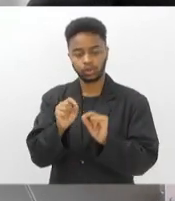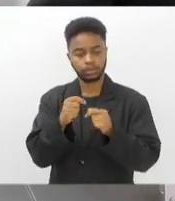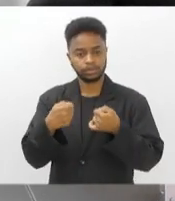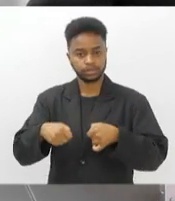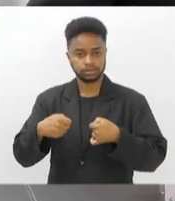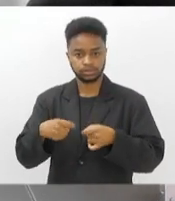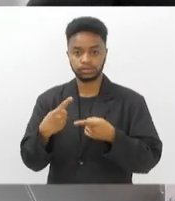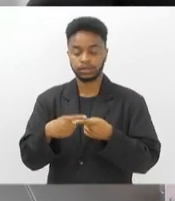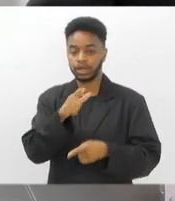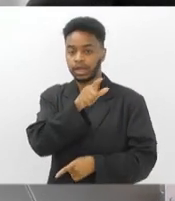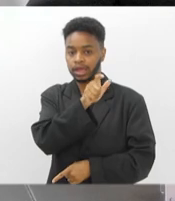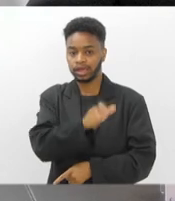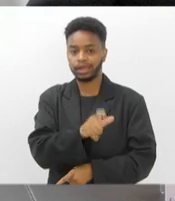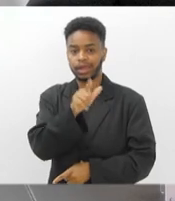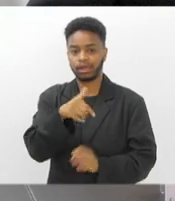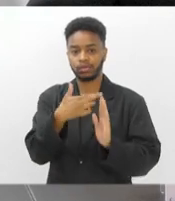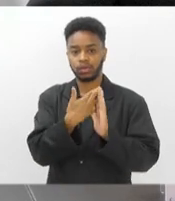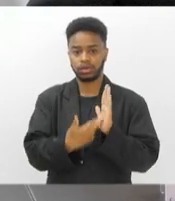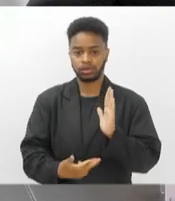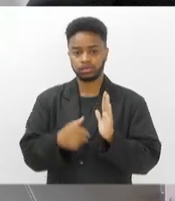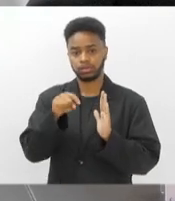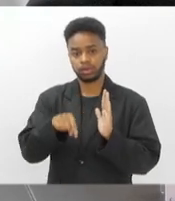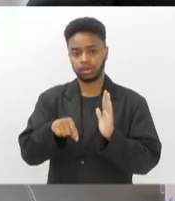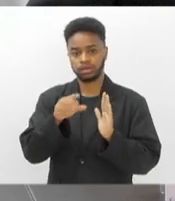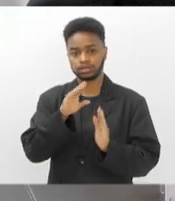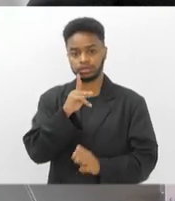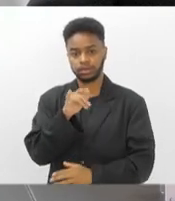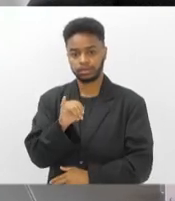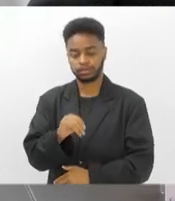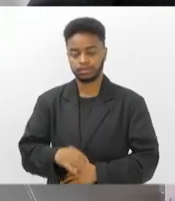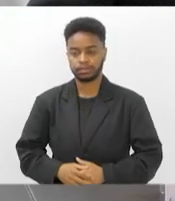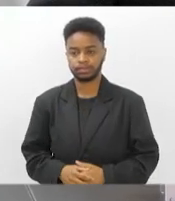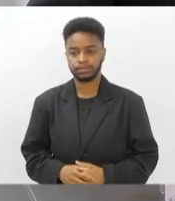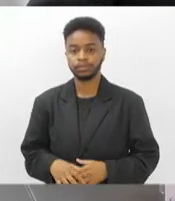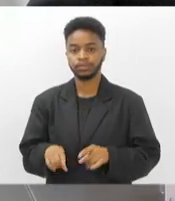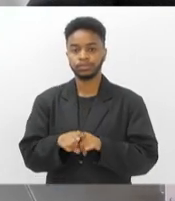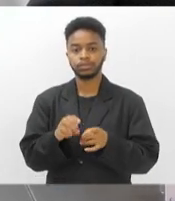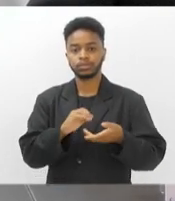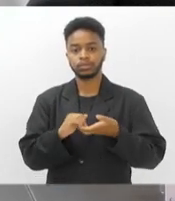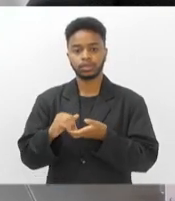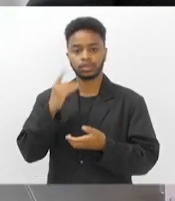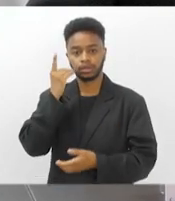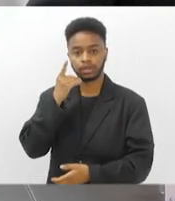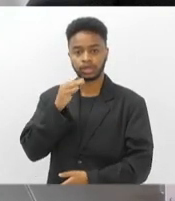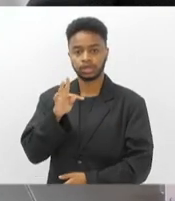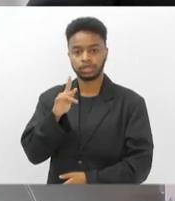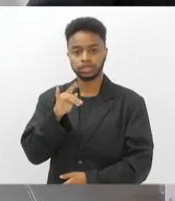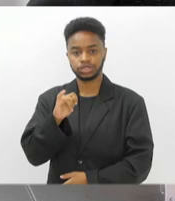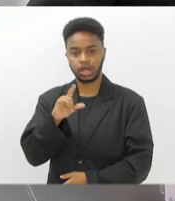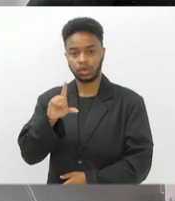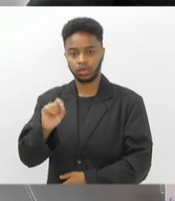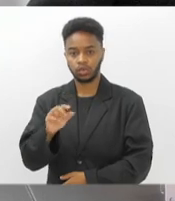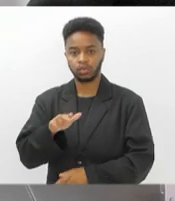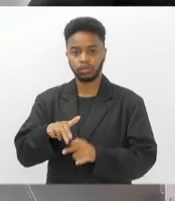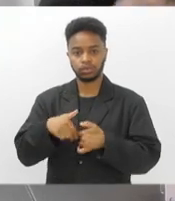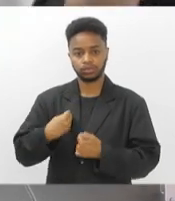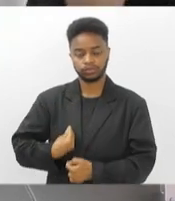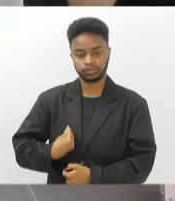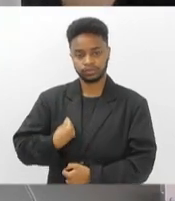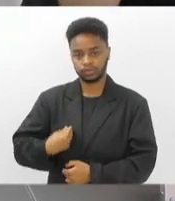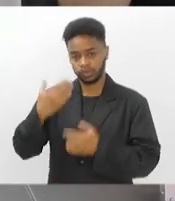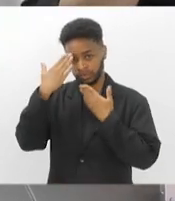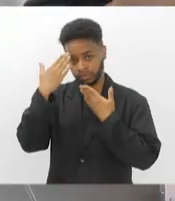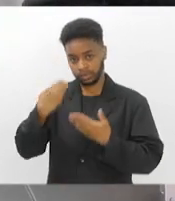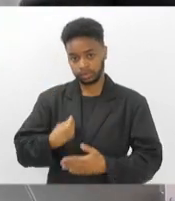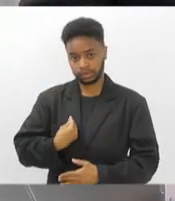ele que é o nosso relator desta CPI saudar o deputado Thiago Gagliasso obrigado pela presença